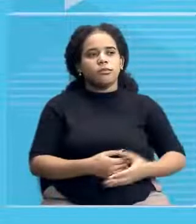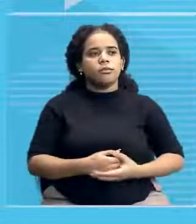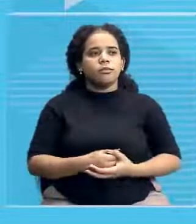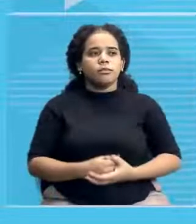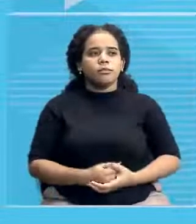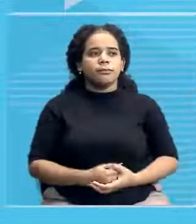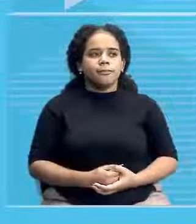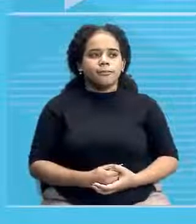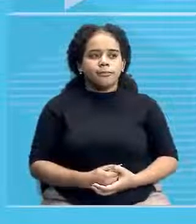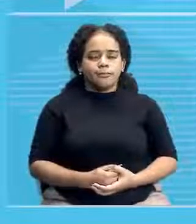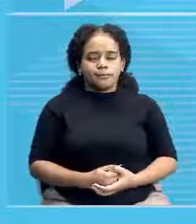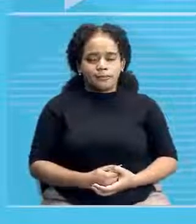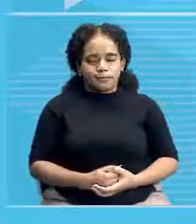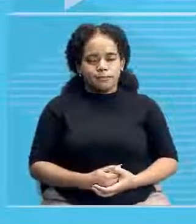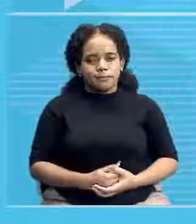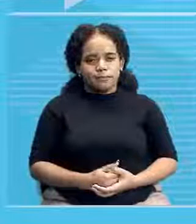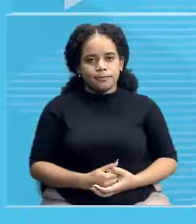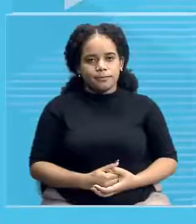todos